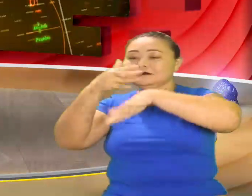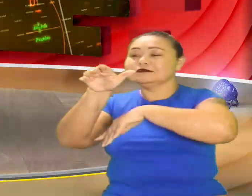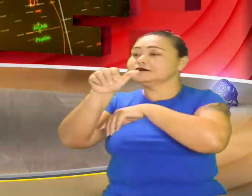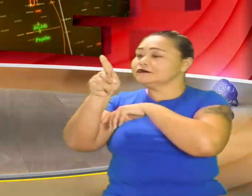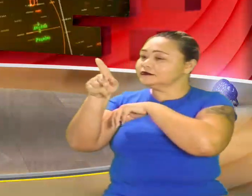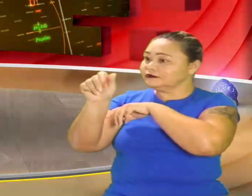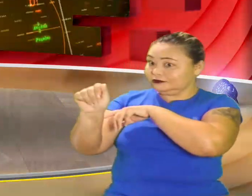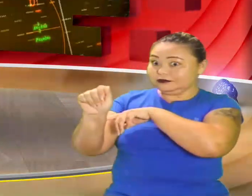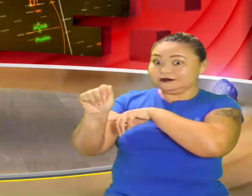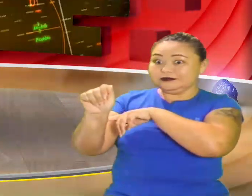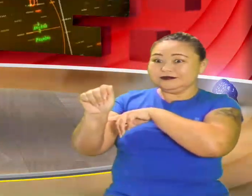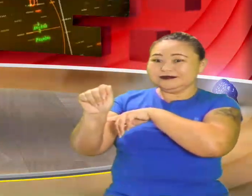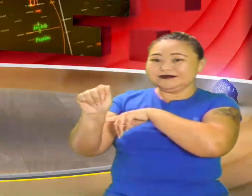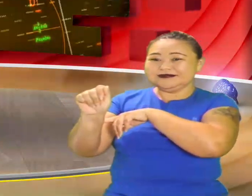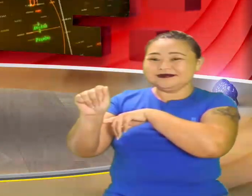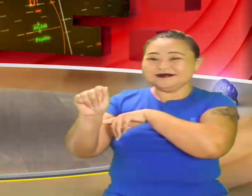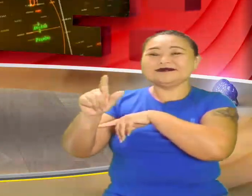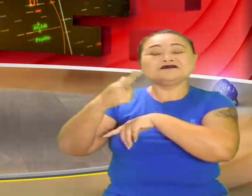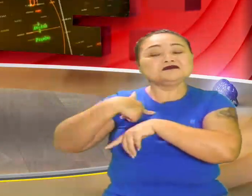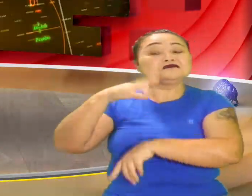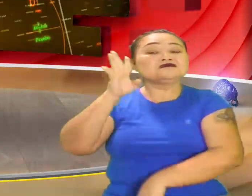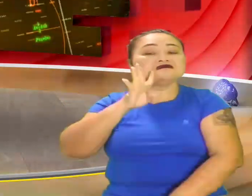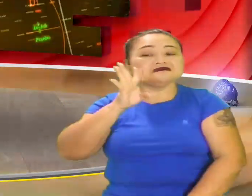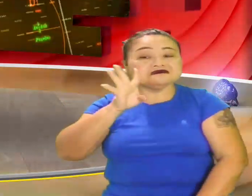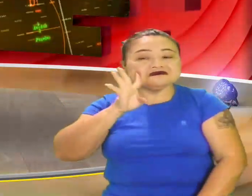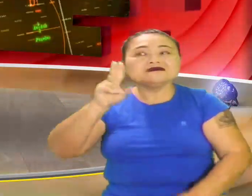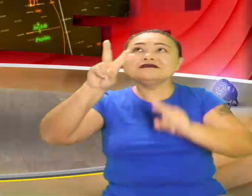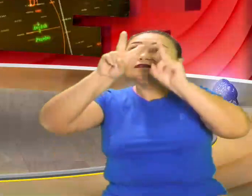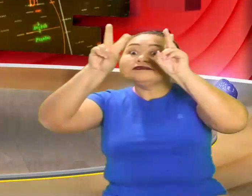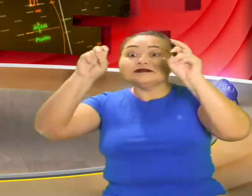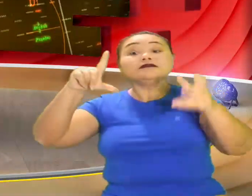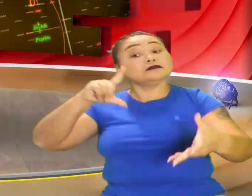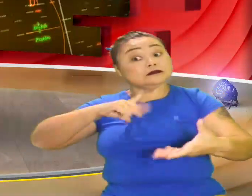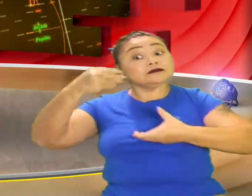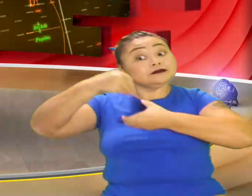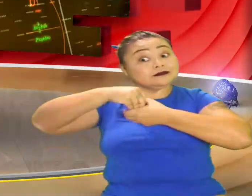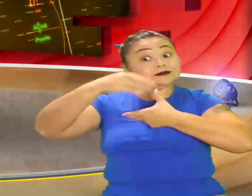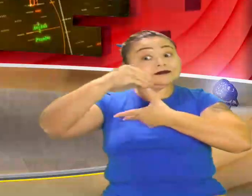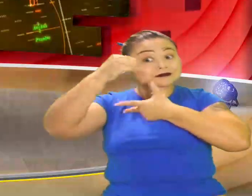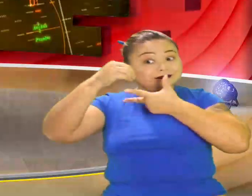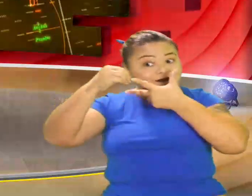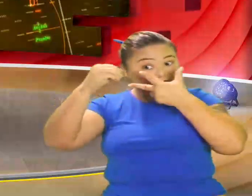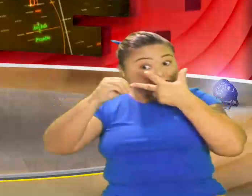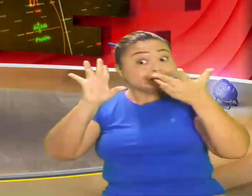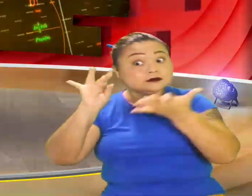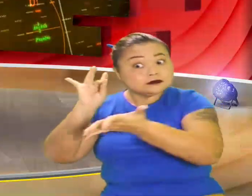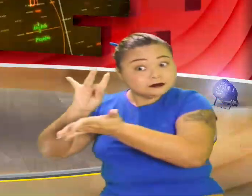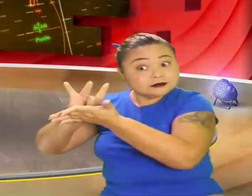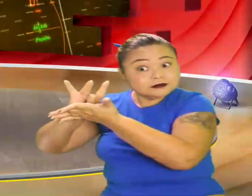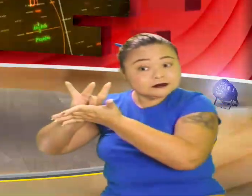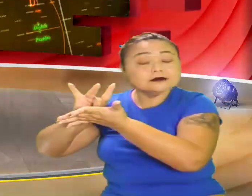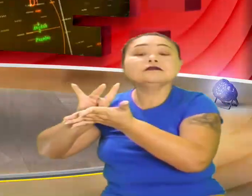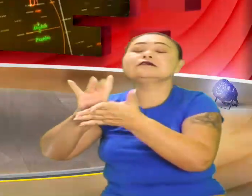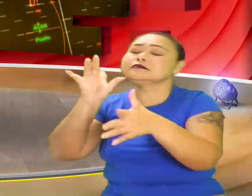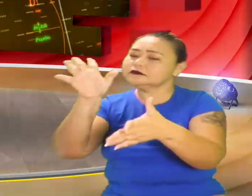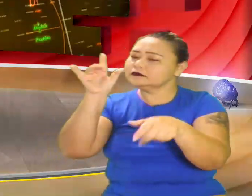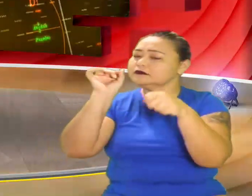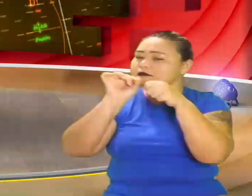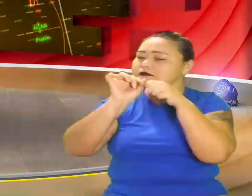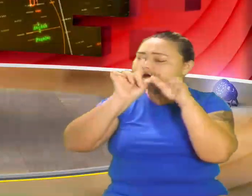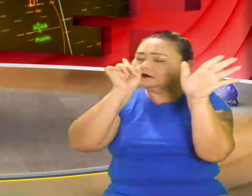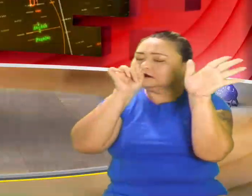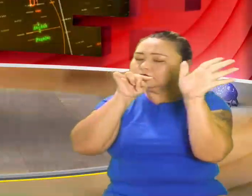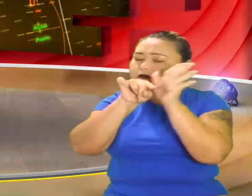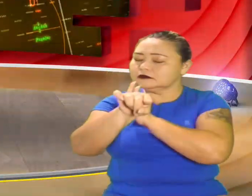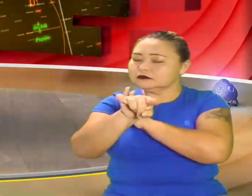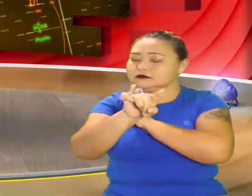aritmética. Eu acho muito legal esse assunto e muitas das vezes é o que cai no Enem, né? Isso. Verdade? Não, nós fizemos uma questão, né,